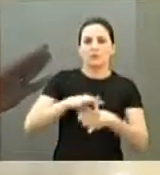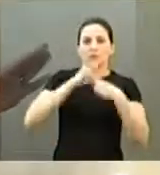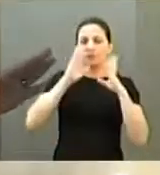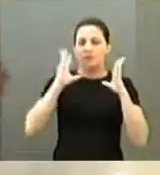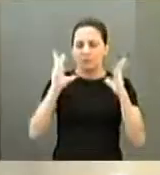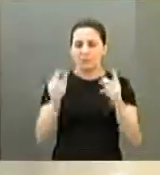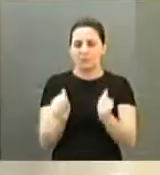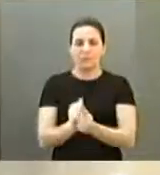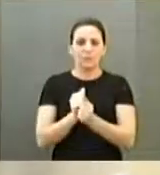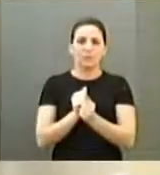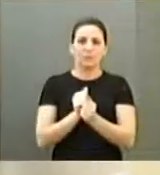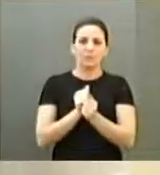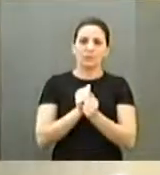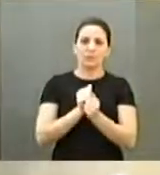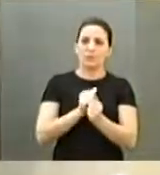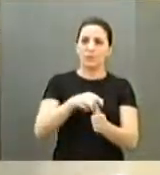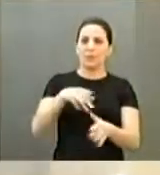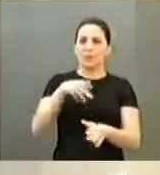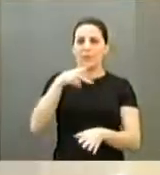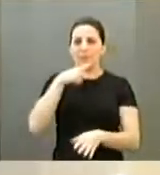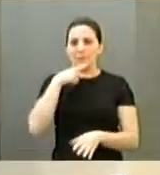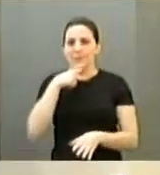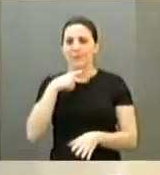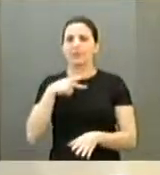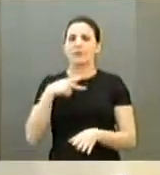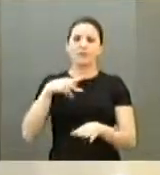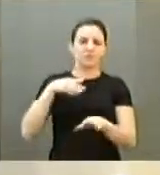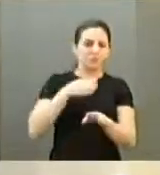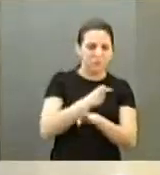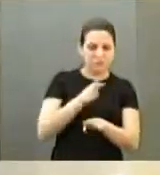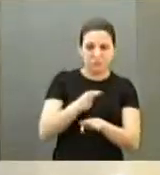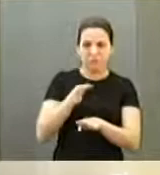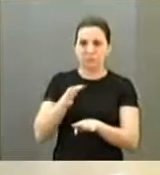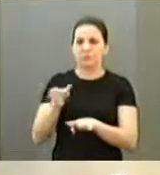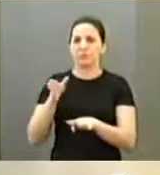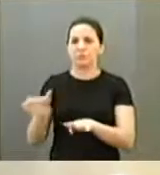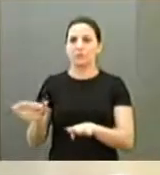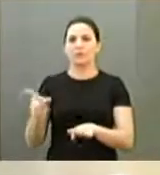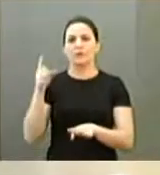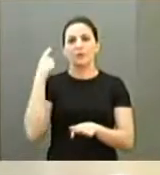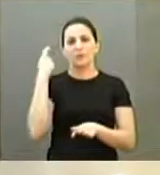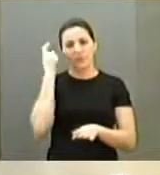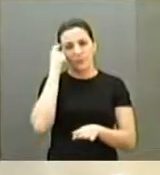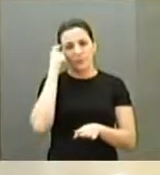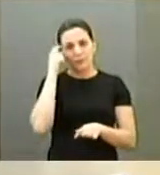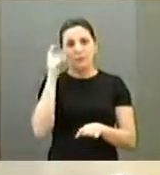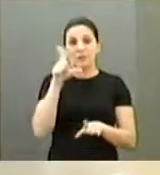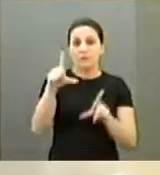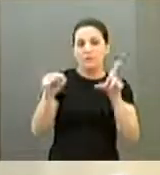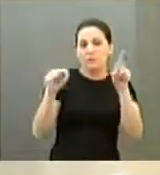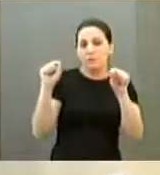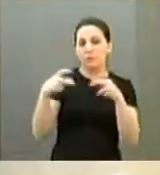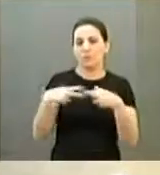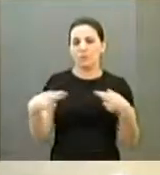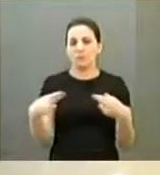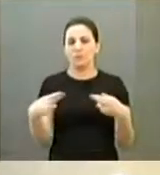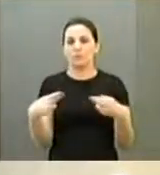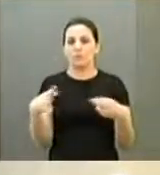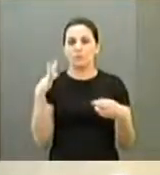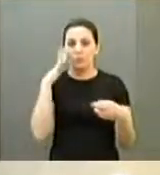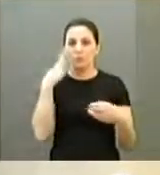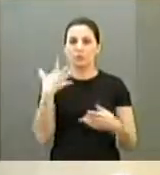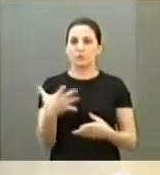todas, de todos os partidos, em todas as instâncias. Nós precisamos pensar alternativas. Porque